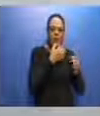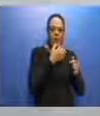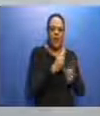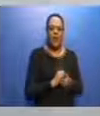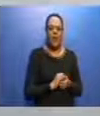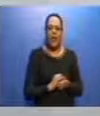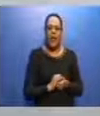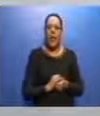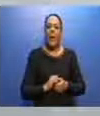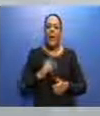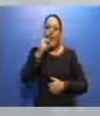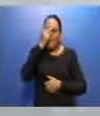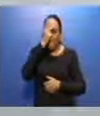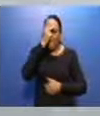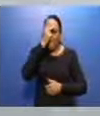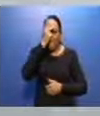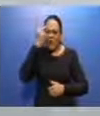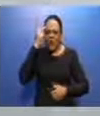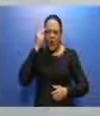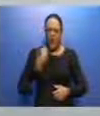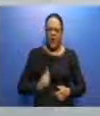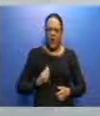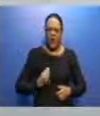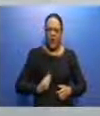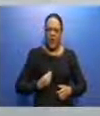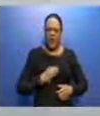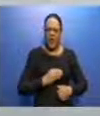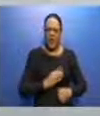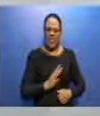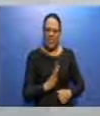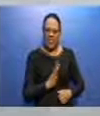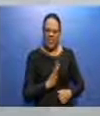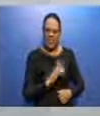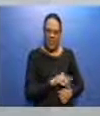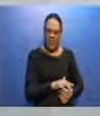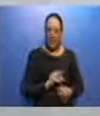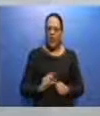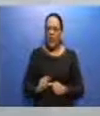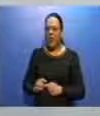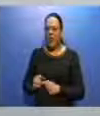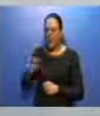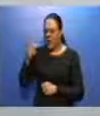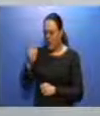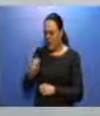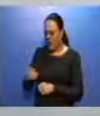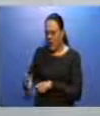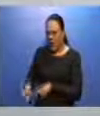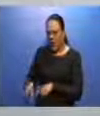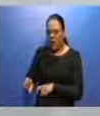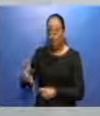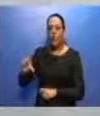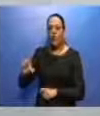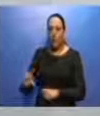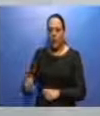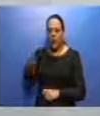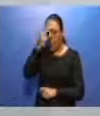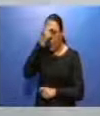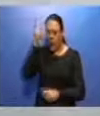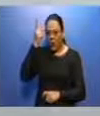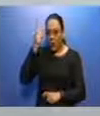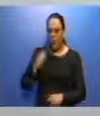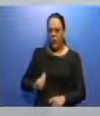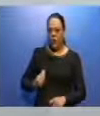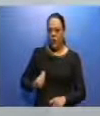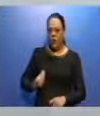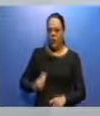campo ou seja mais de cinquenta por cento da população nesse país estava vivendo na cidade e